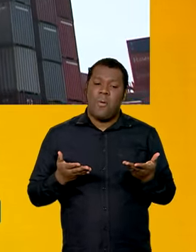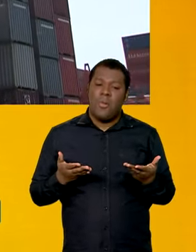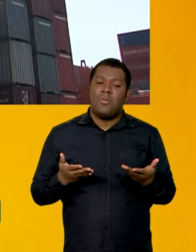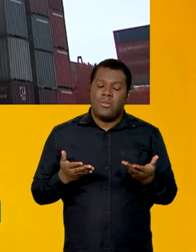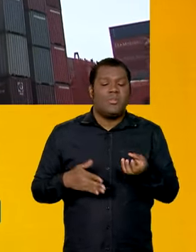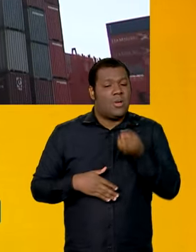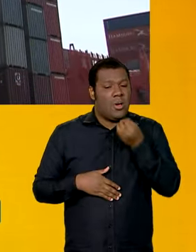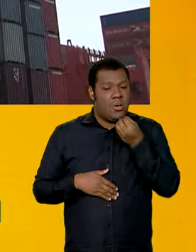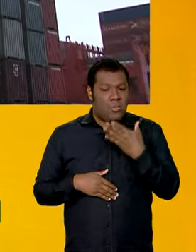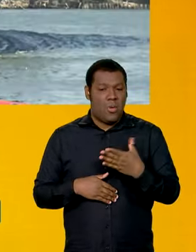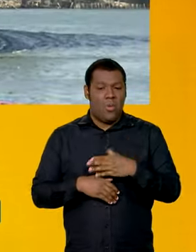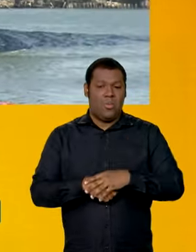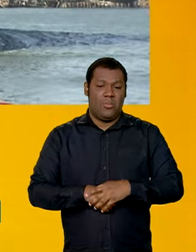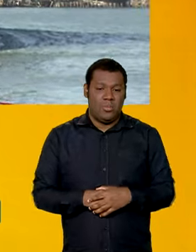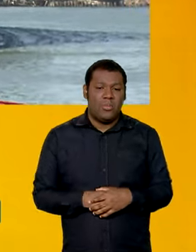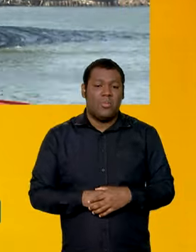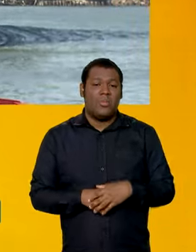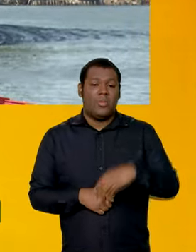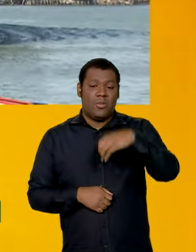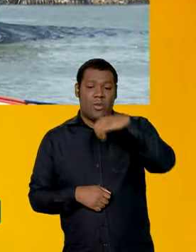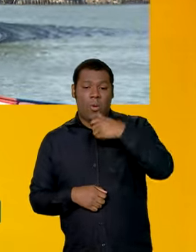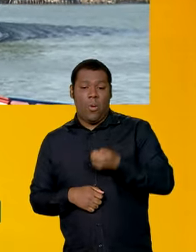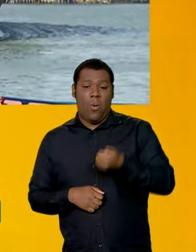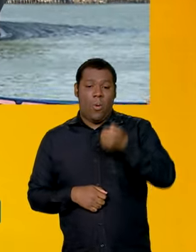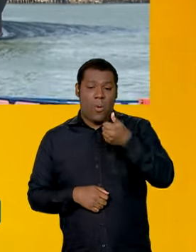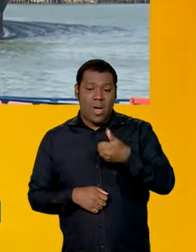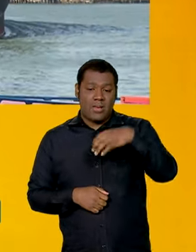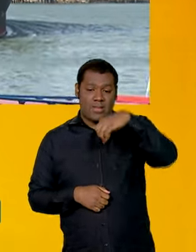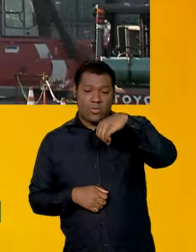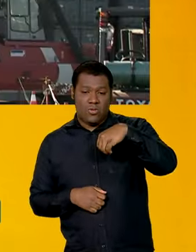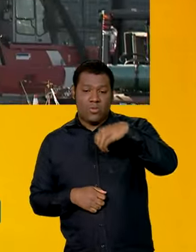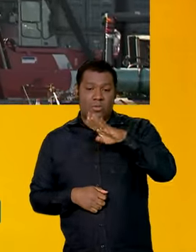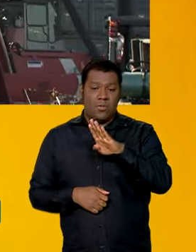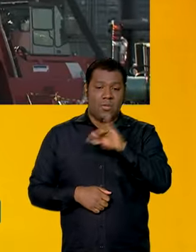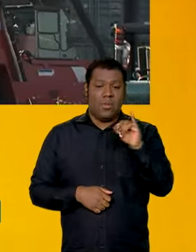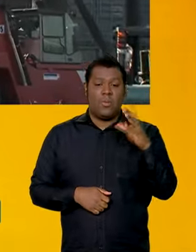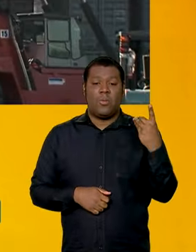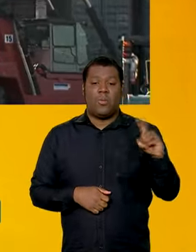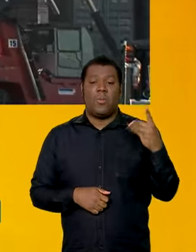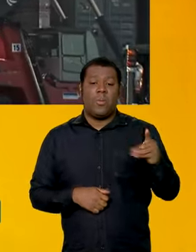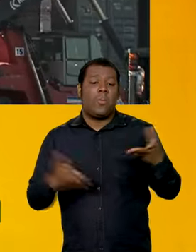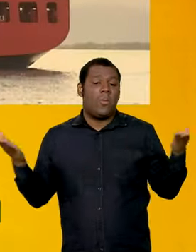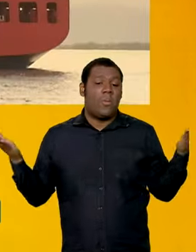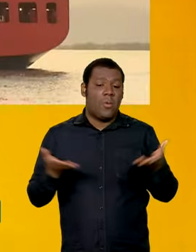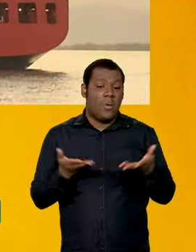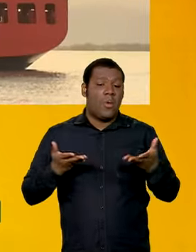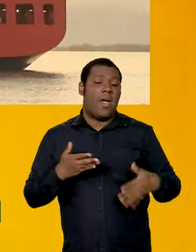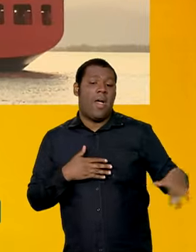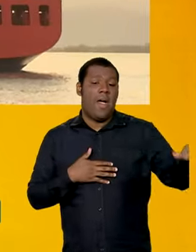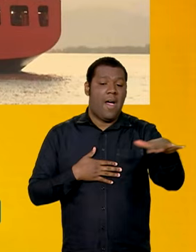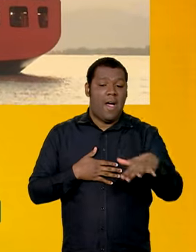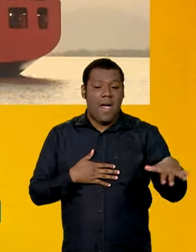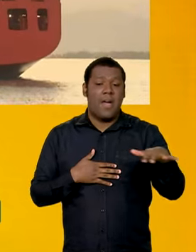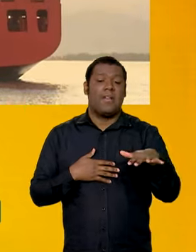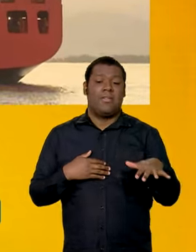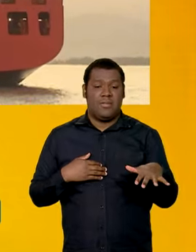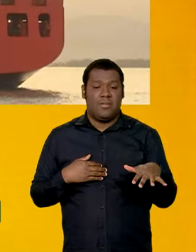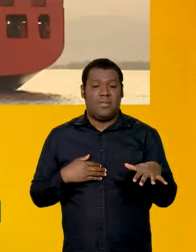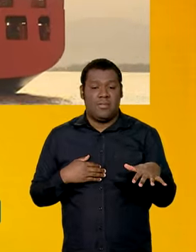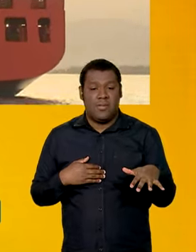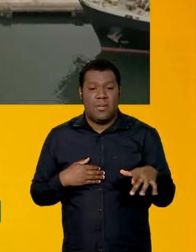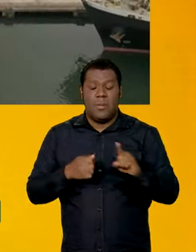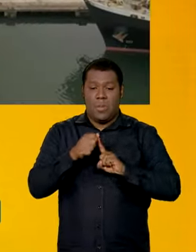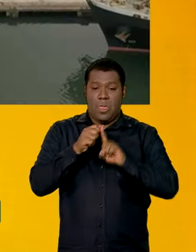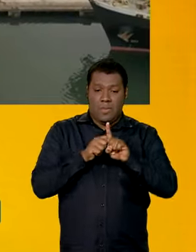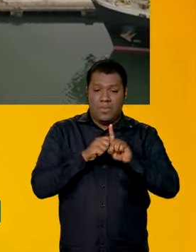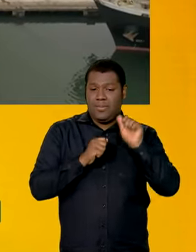um superávit de quase 9 bilhões de dólares. Falando agora sobre os setores, no saldo acumulado do